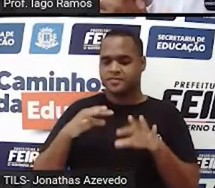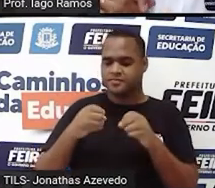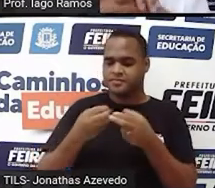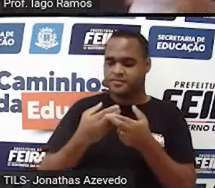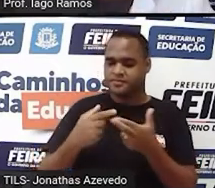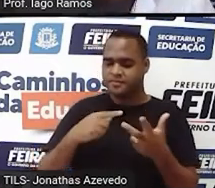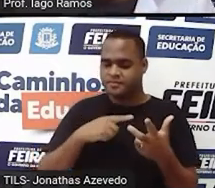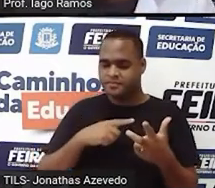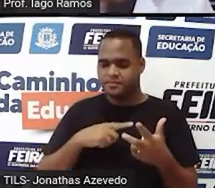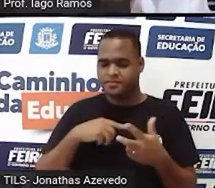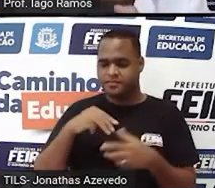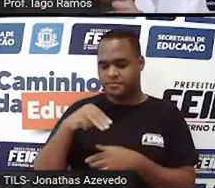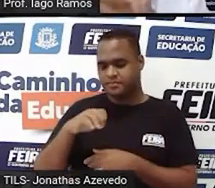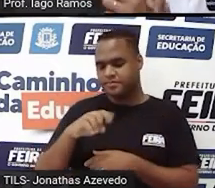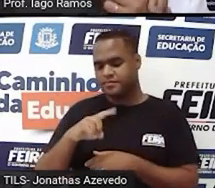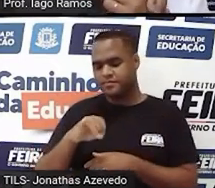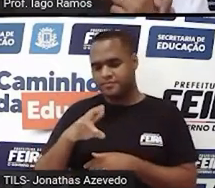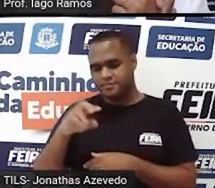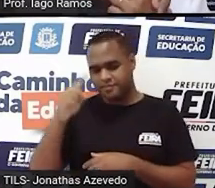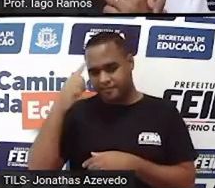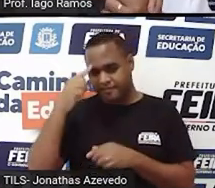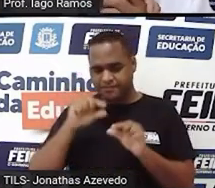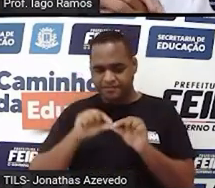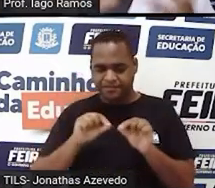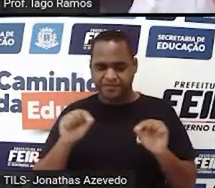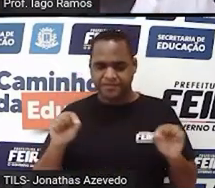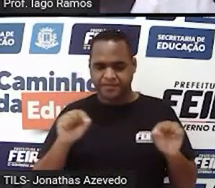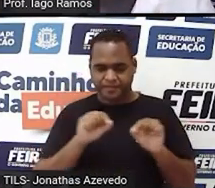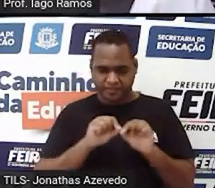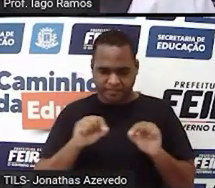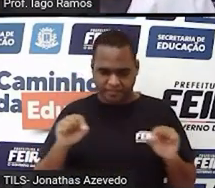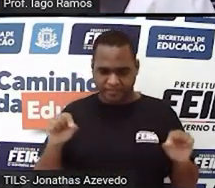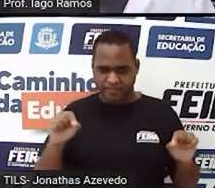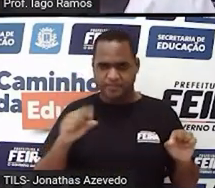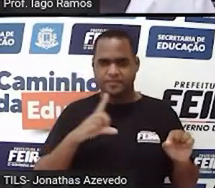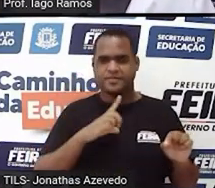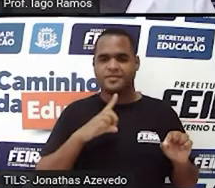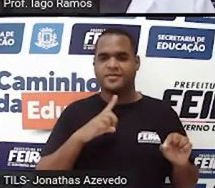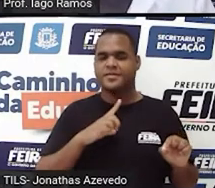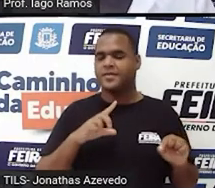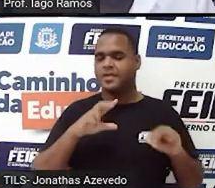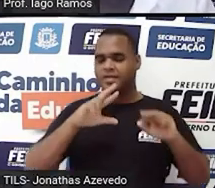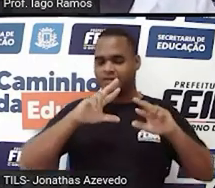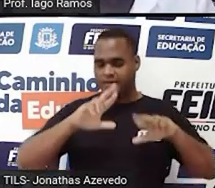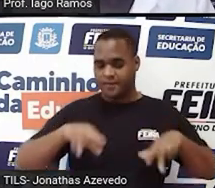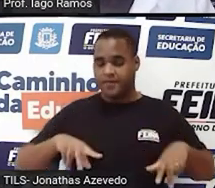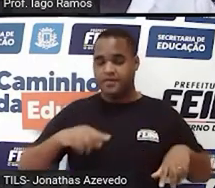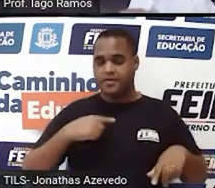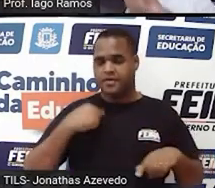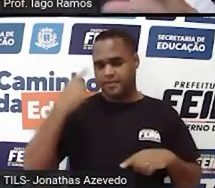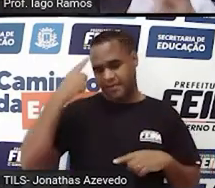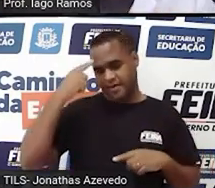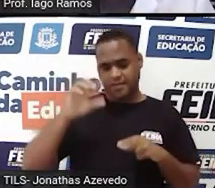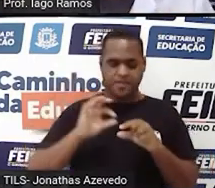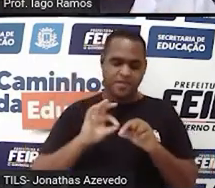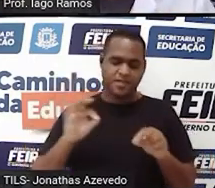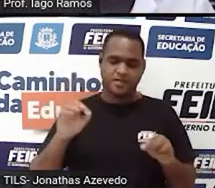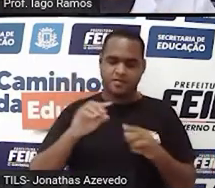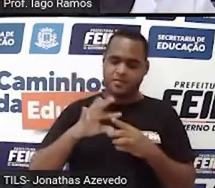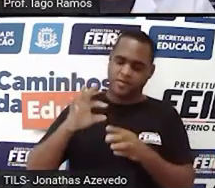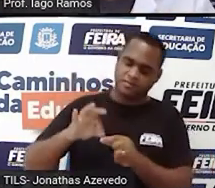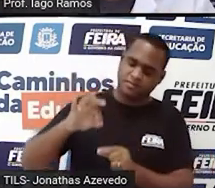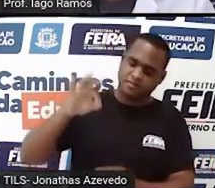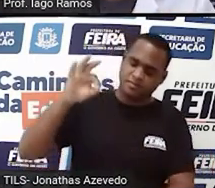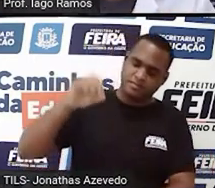da gente medir as coisas midi os objetos não é como por exemplo tem coisa que a gente mede e é comprimento